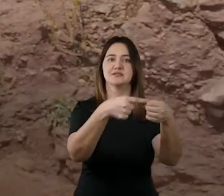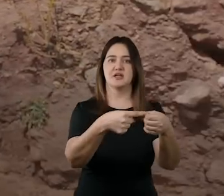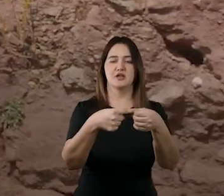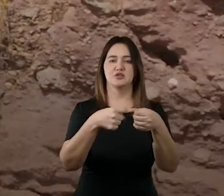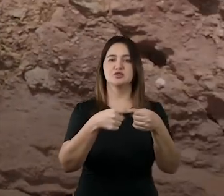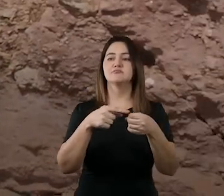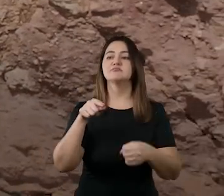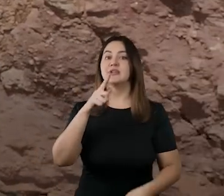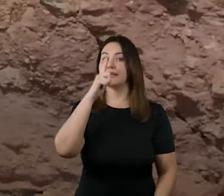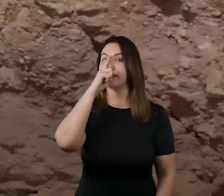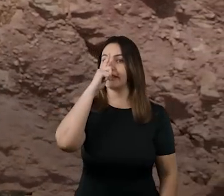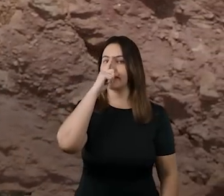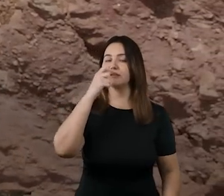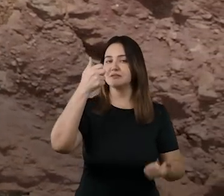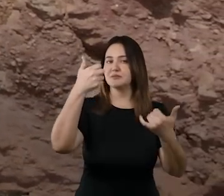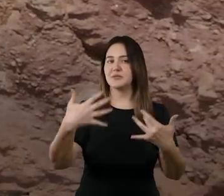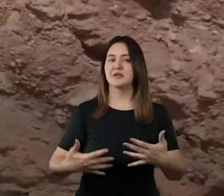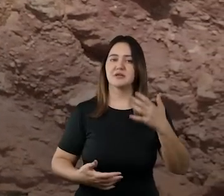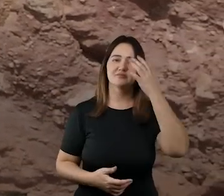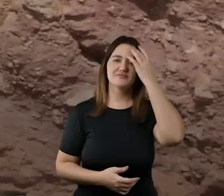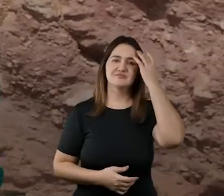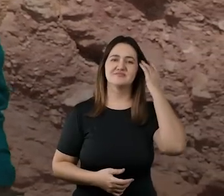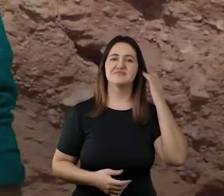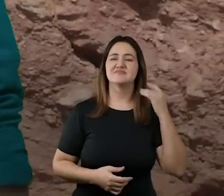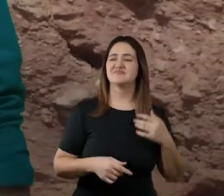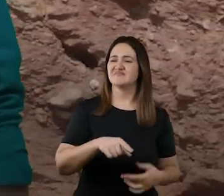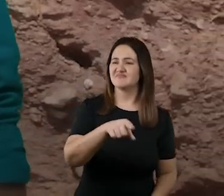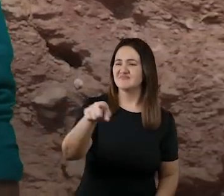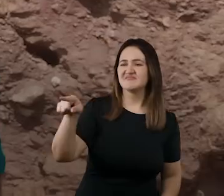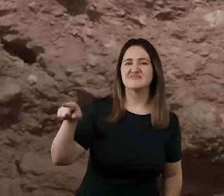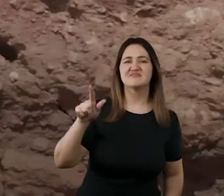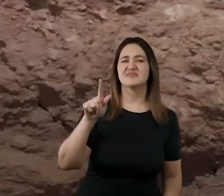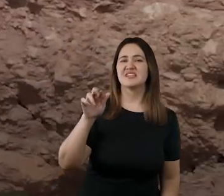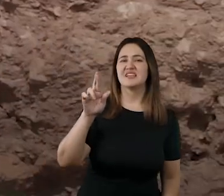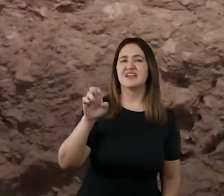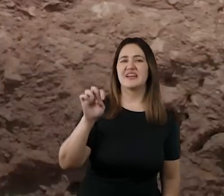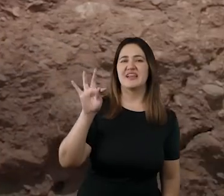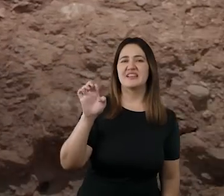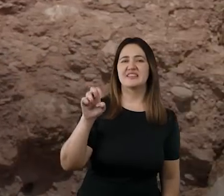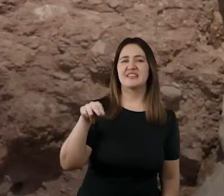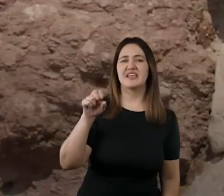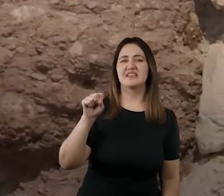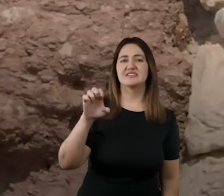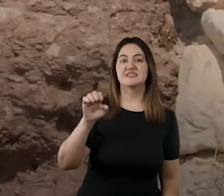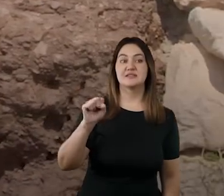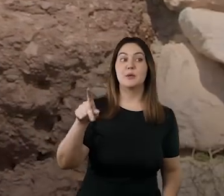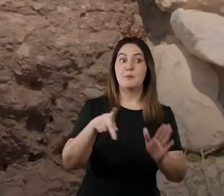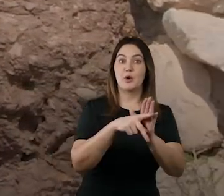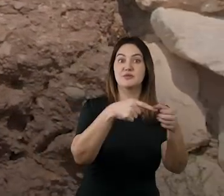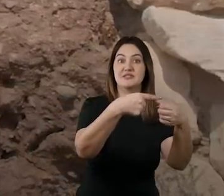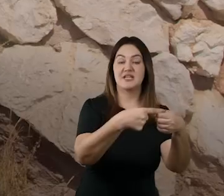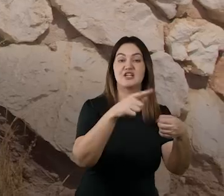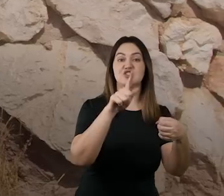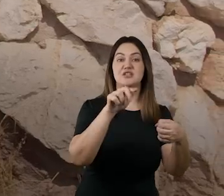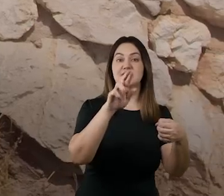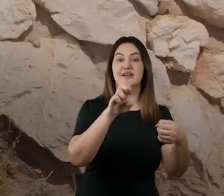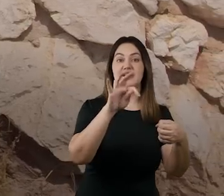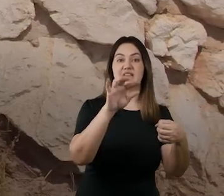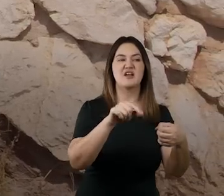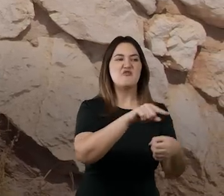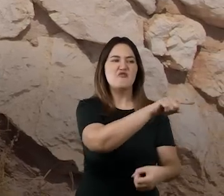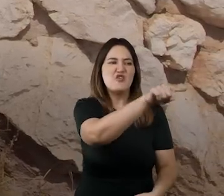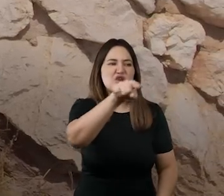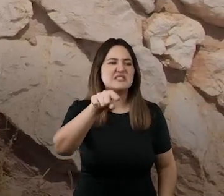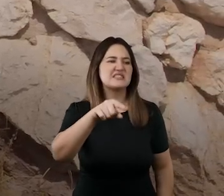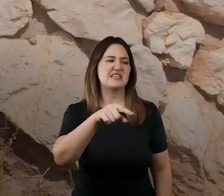fala dos gregos na seguinte forma: ó cretenses, falando especificamente dos seus concidadãos de Creta, vocês